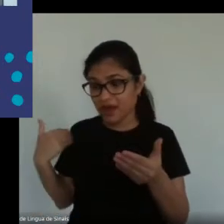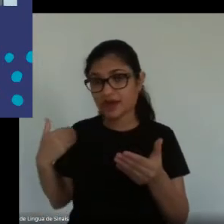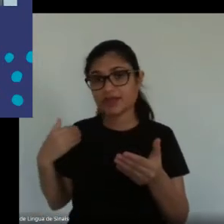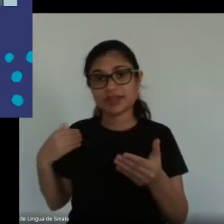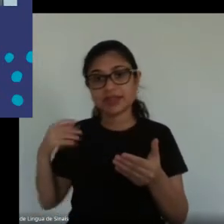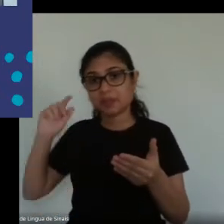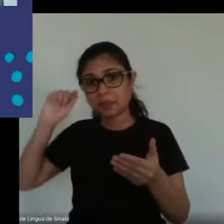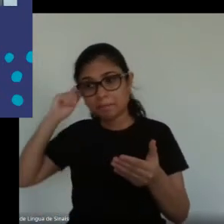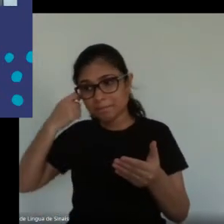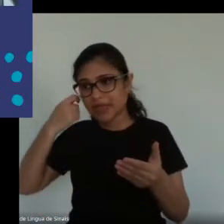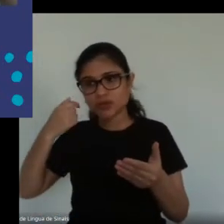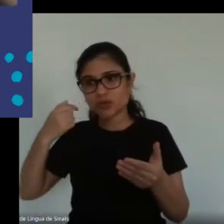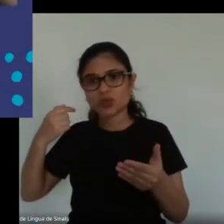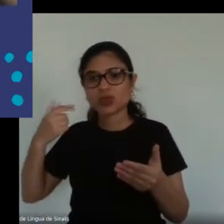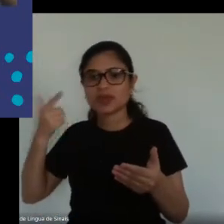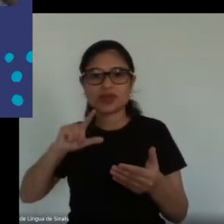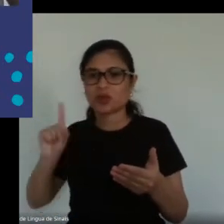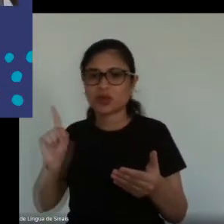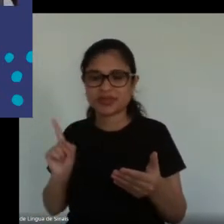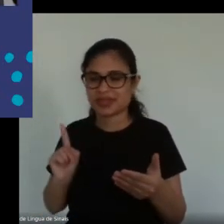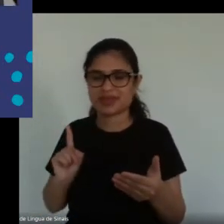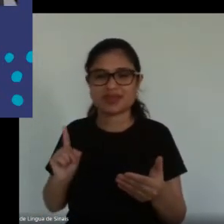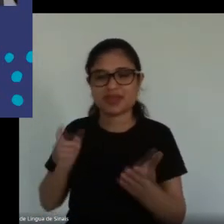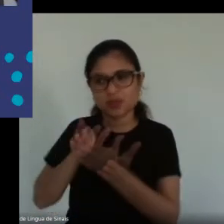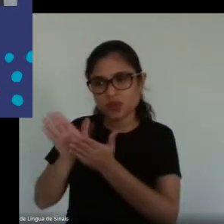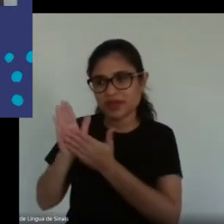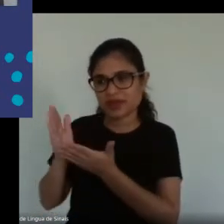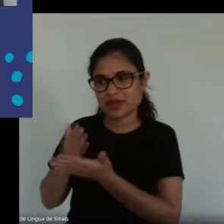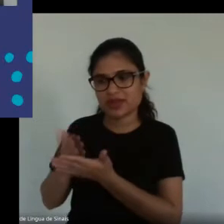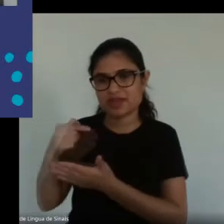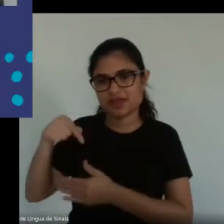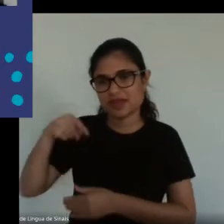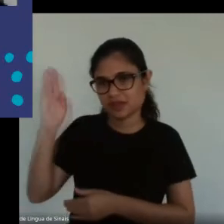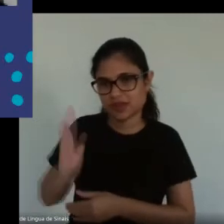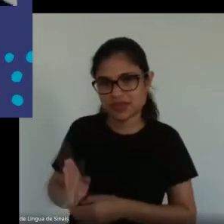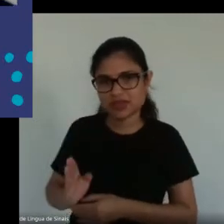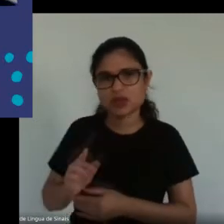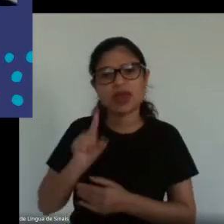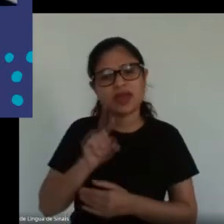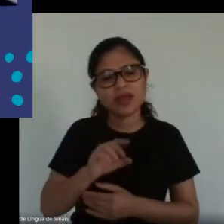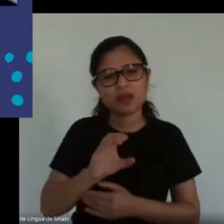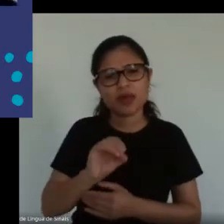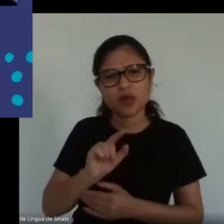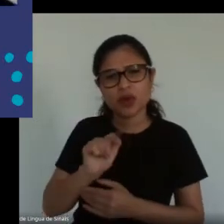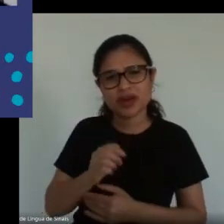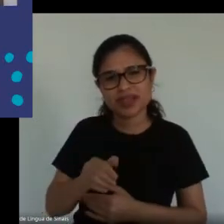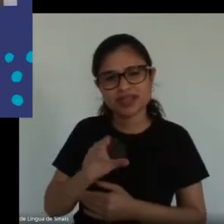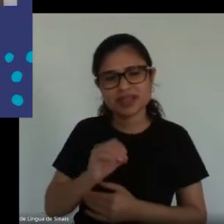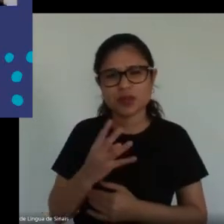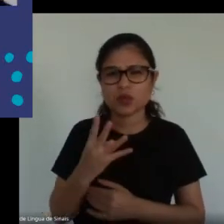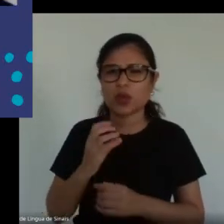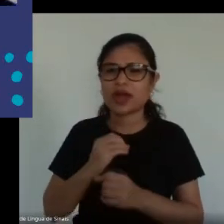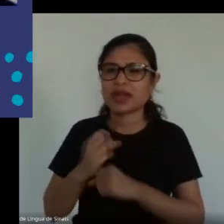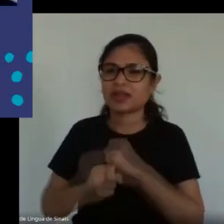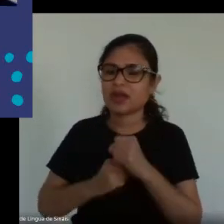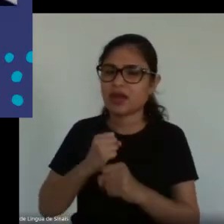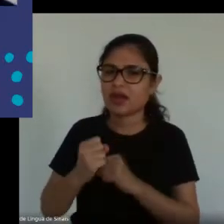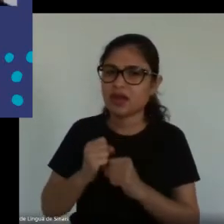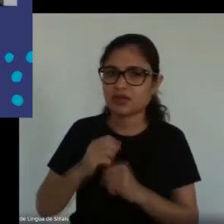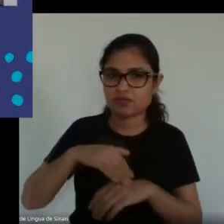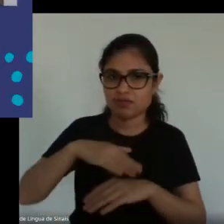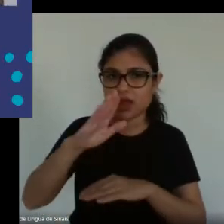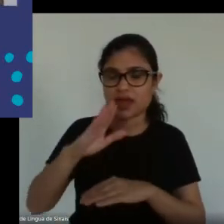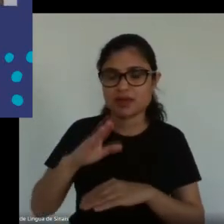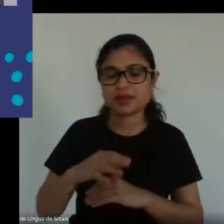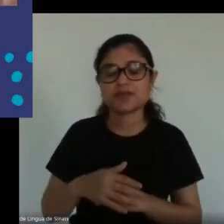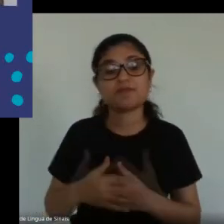fazer livro no Brasil, tá? É uma coleção que existe há mais de 40 anos. Então, é aquilo que eu falei para vocês. Essa é